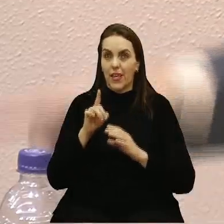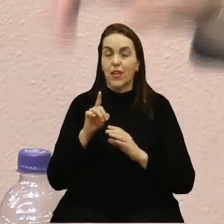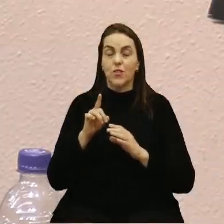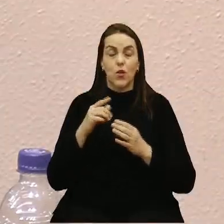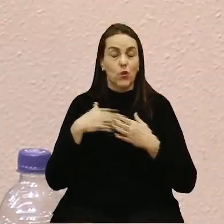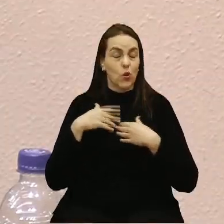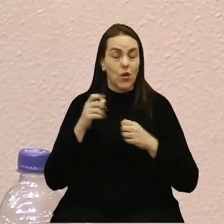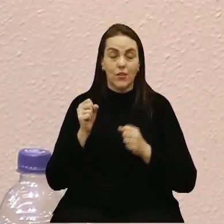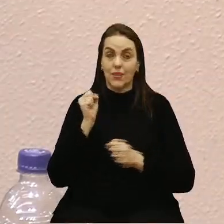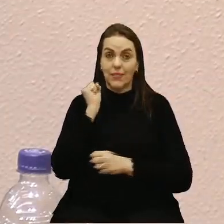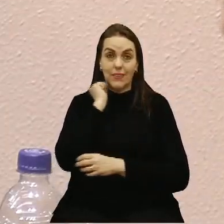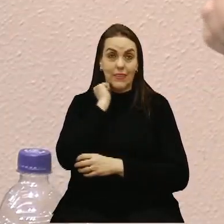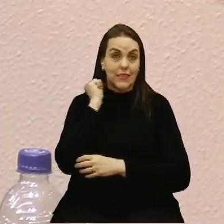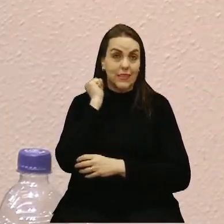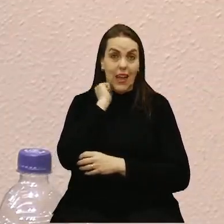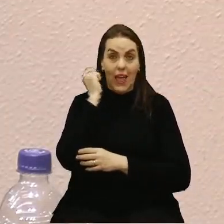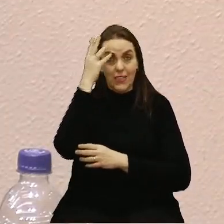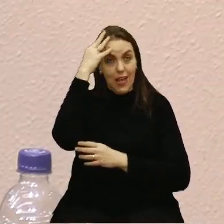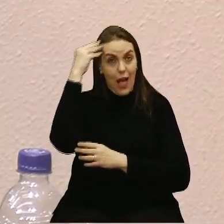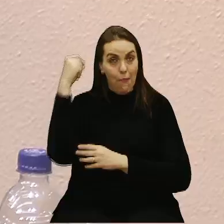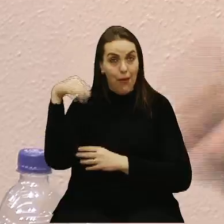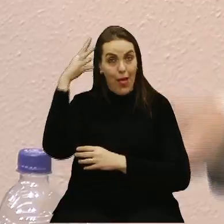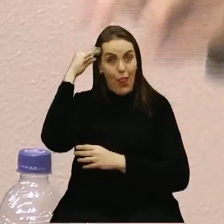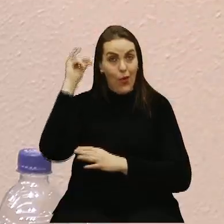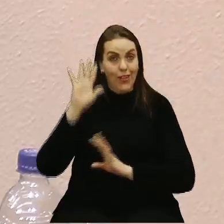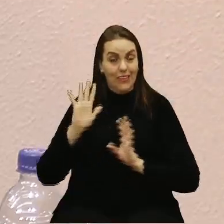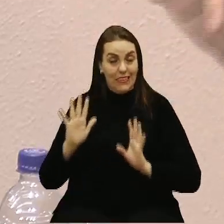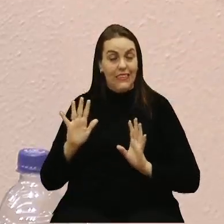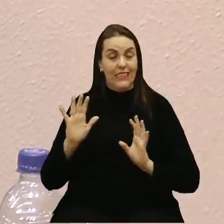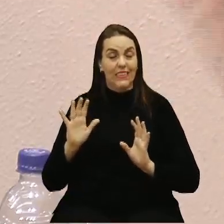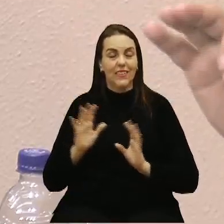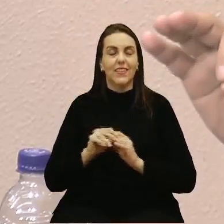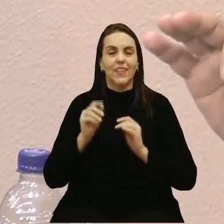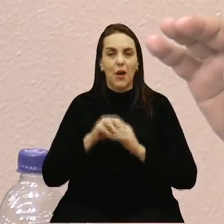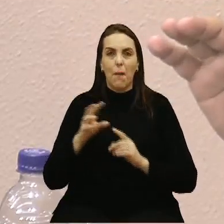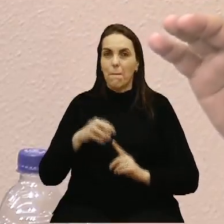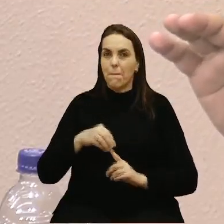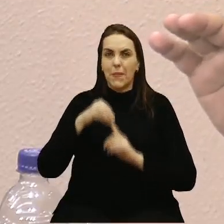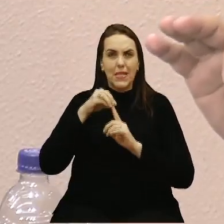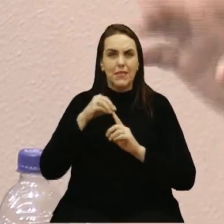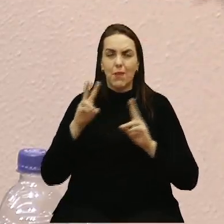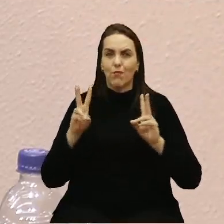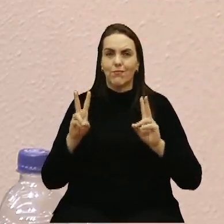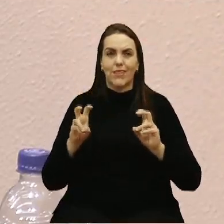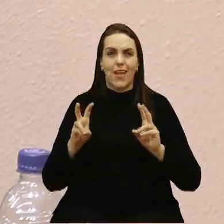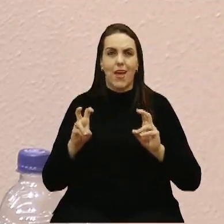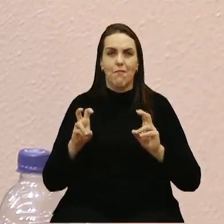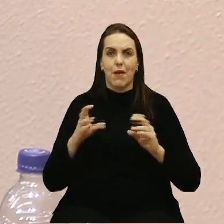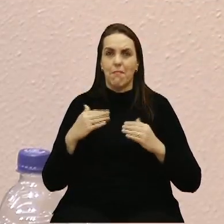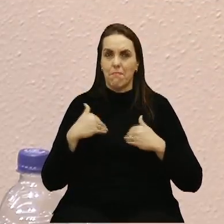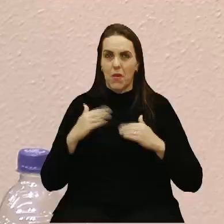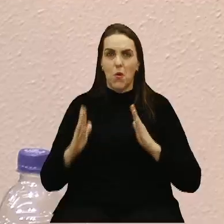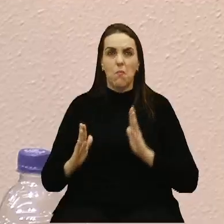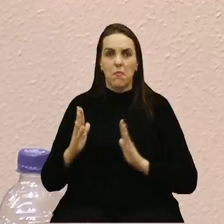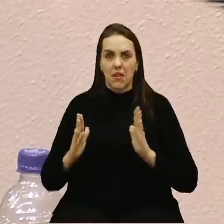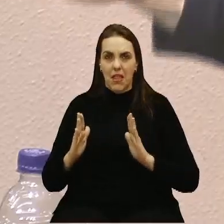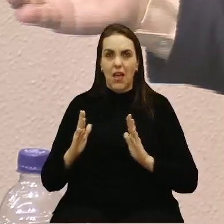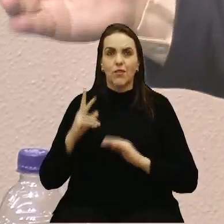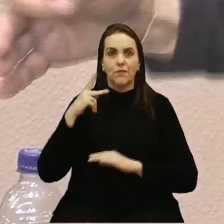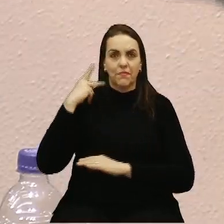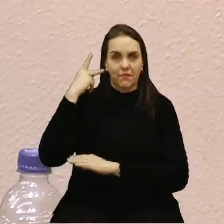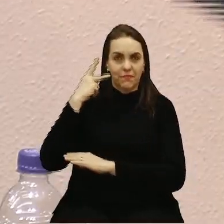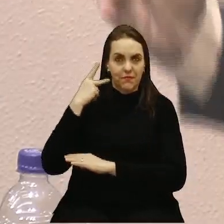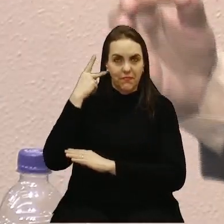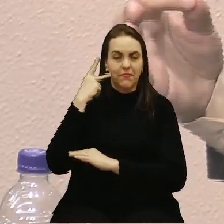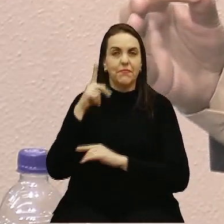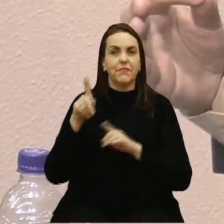cabelos. Mas, a partir do dia 14 de setembro, o meu principal tema do meu mandato de vereador,